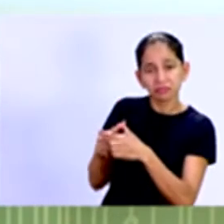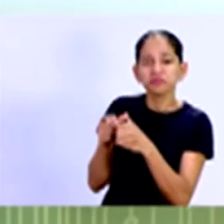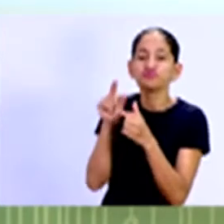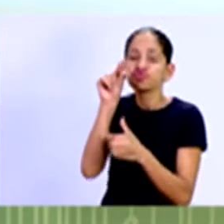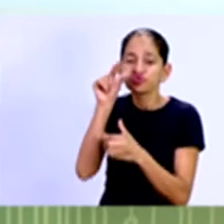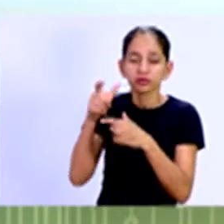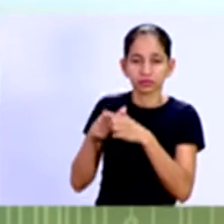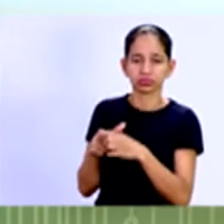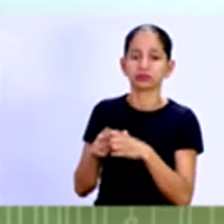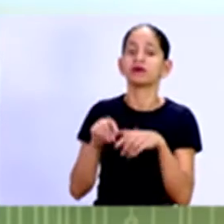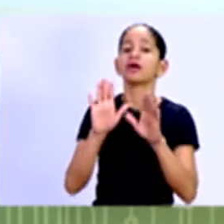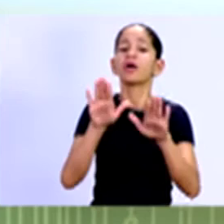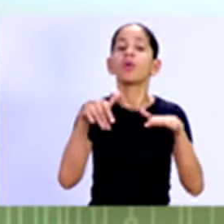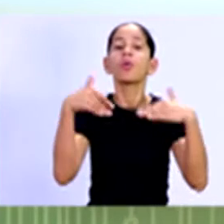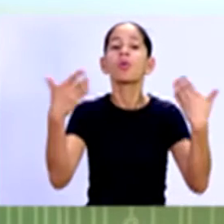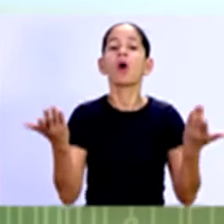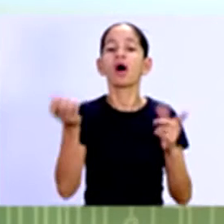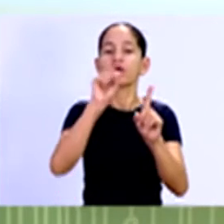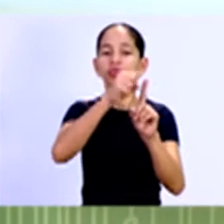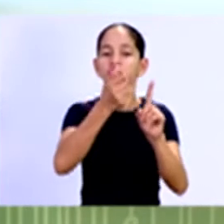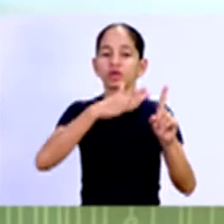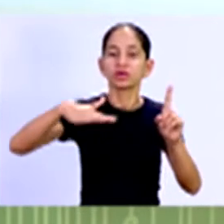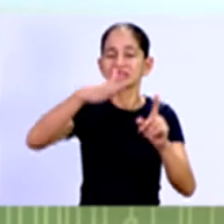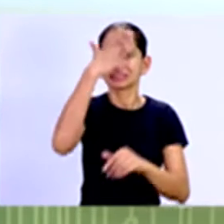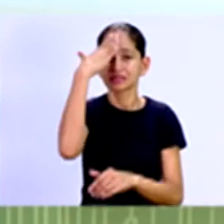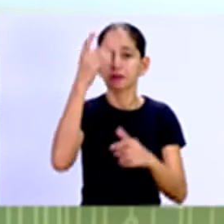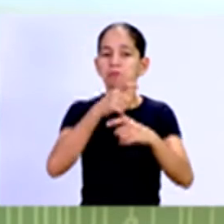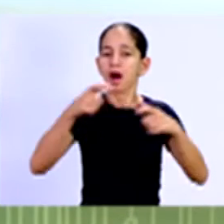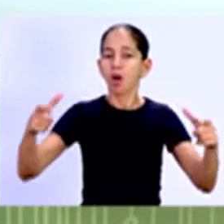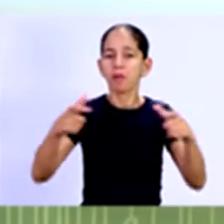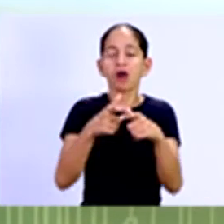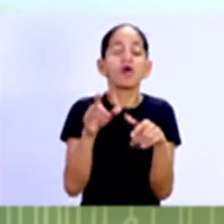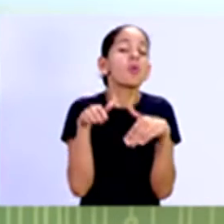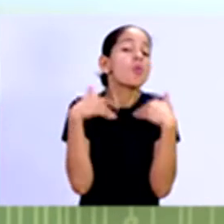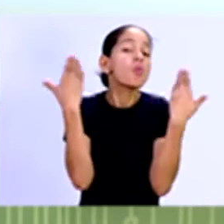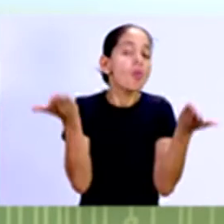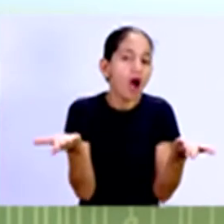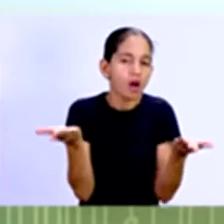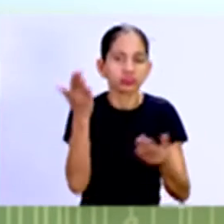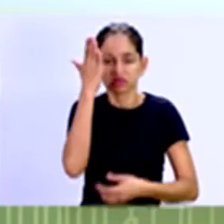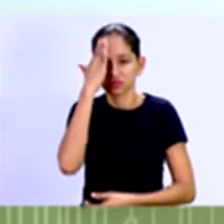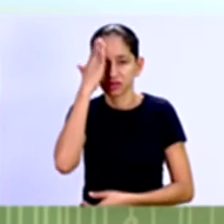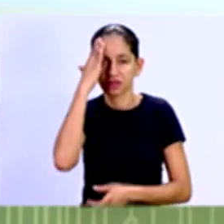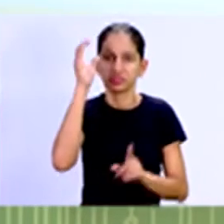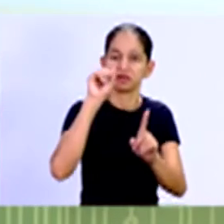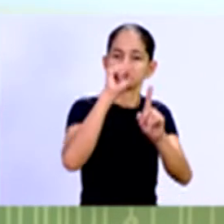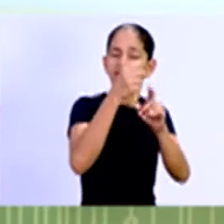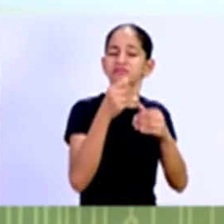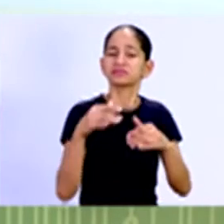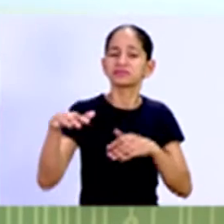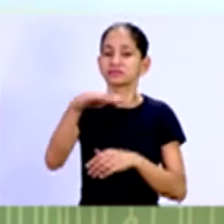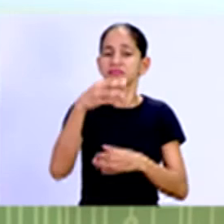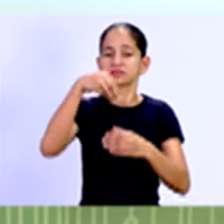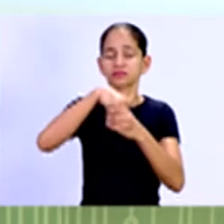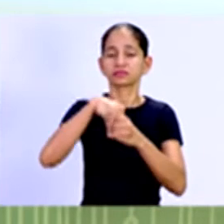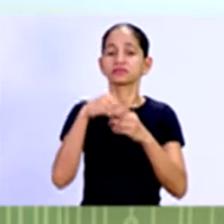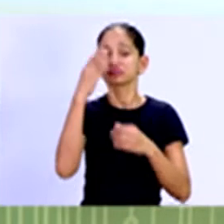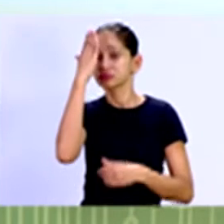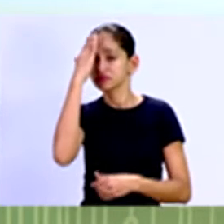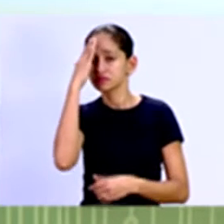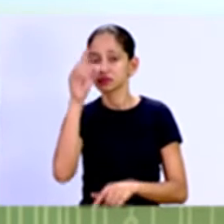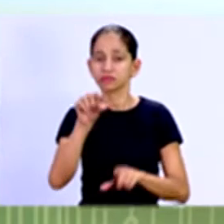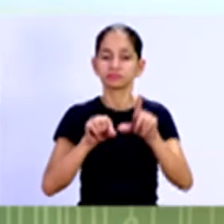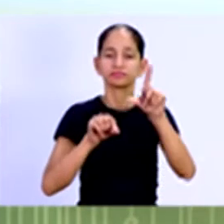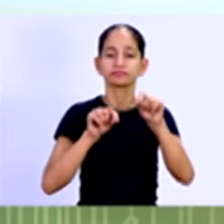que maioria é essa, vamos dizer assim, né? Quem vai decidir quem vai ser atendido nessa perspectiva, né? Então,